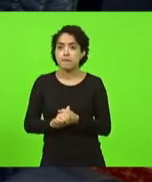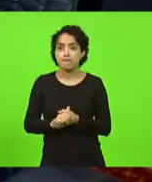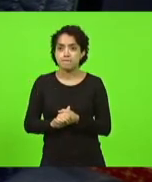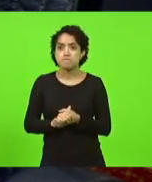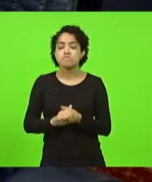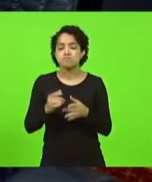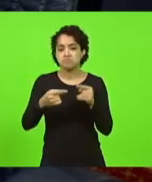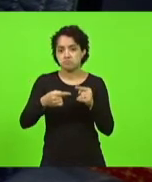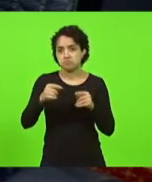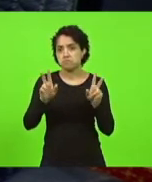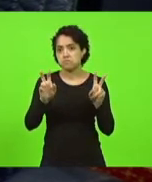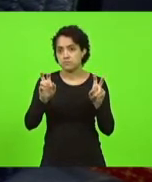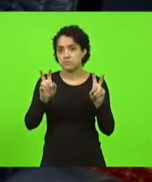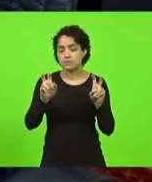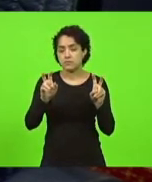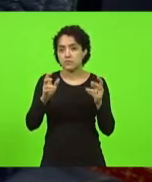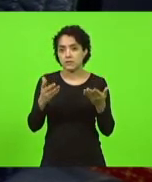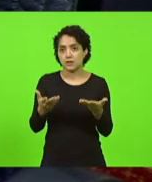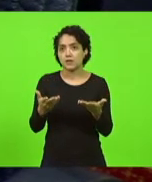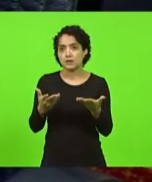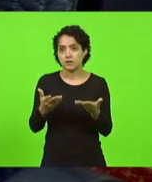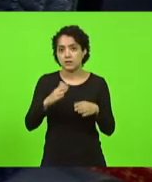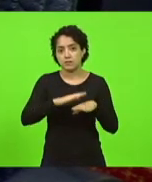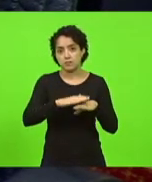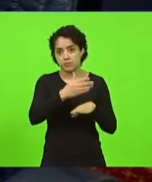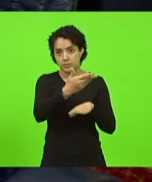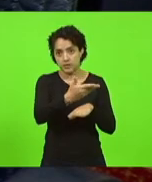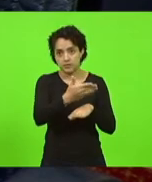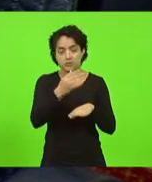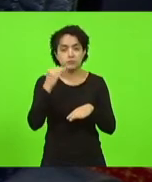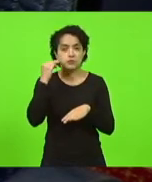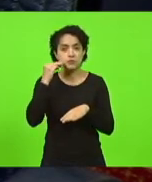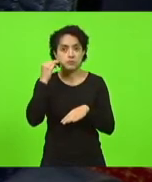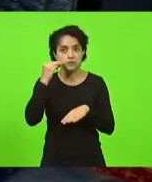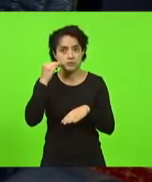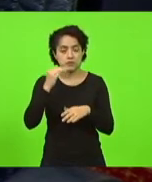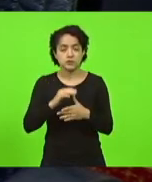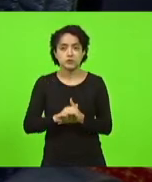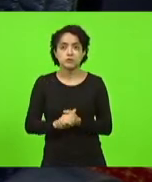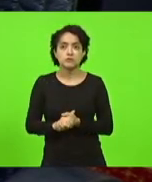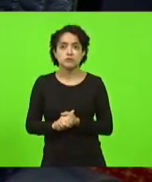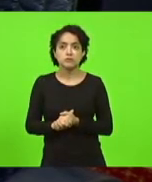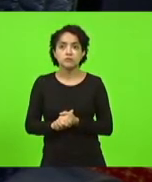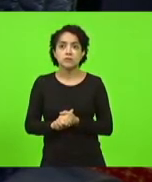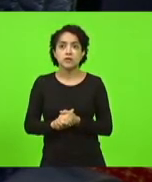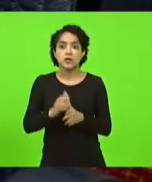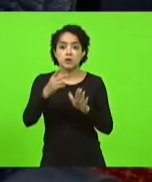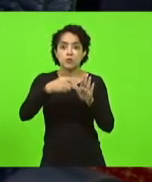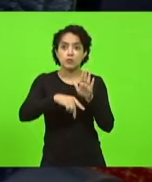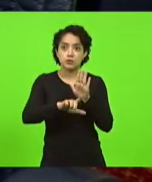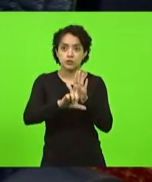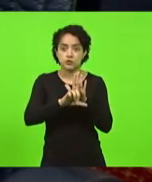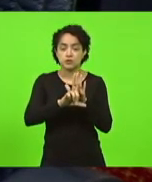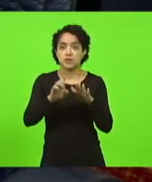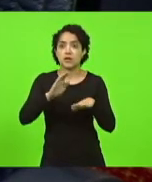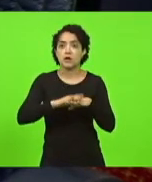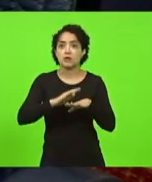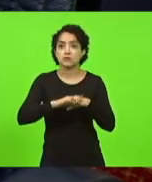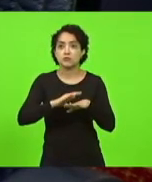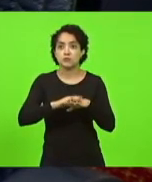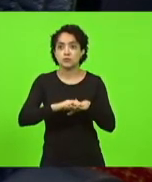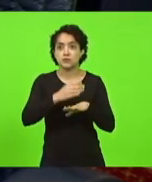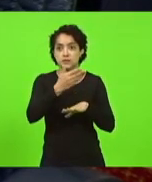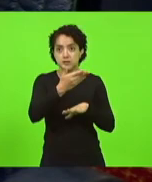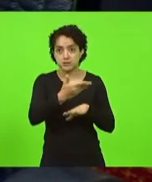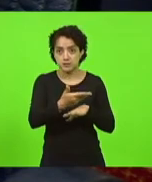discutiu um tema que foi trazido aqui a esta casa pelo deputado Márcio Machado. Houve um projeto de lei de autoria do colega que